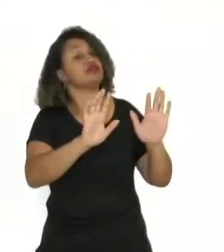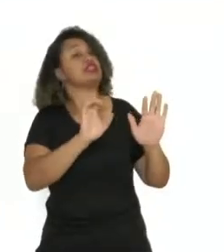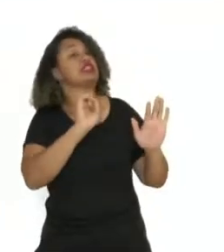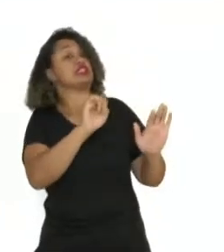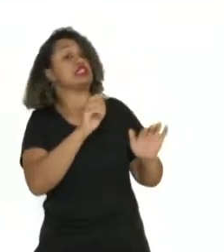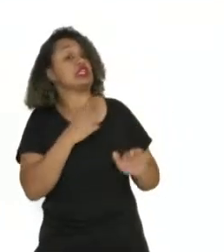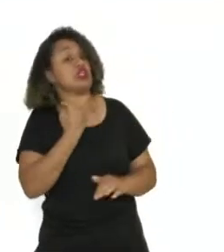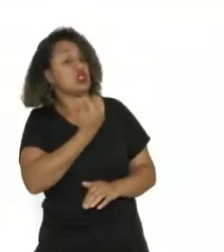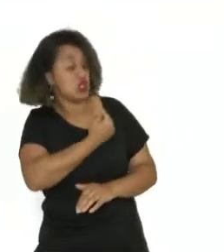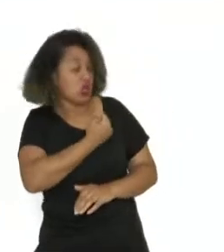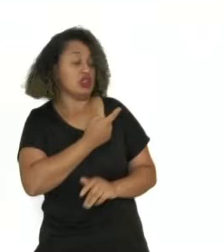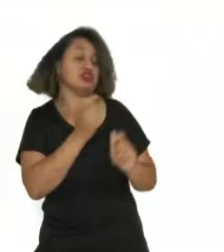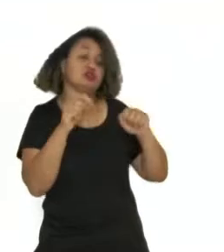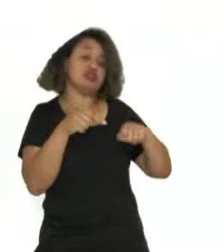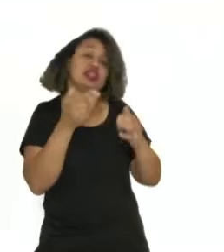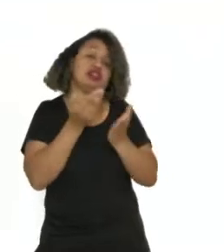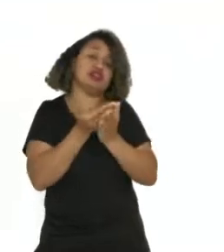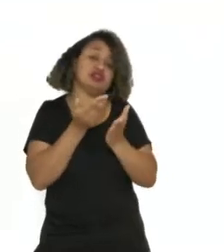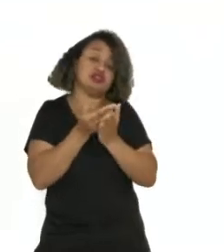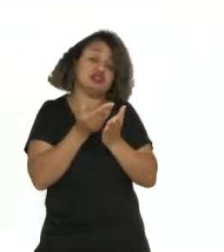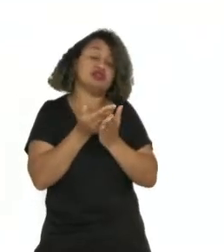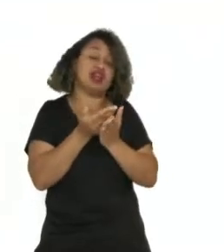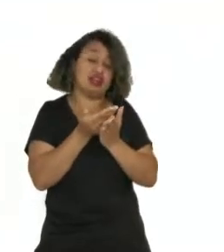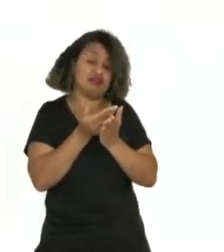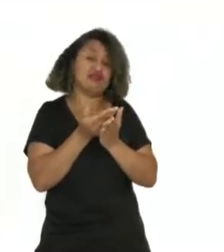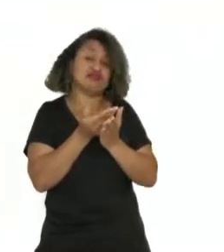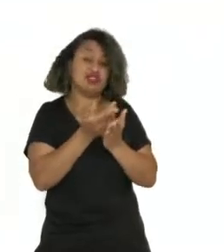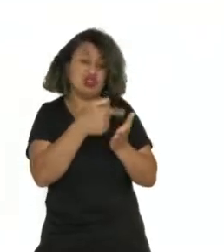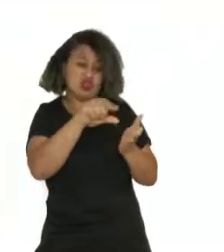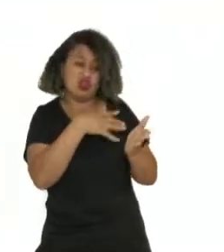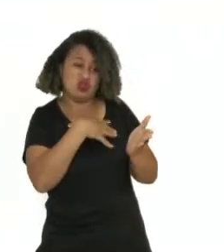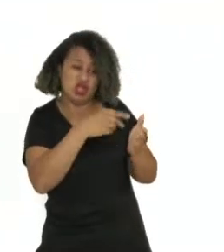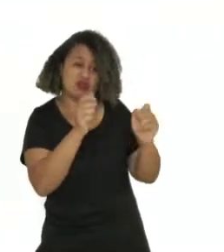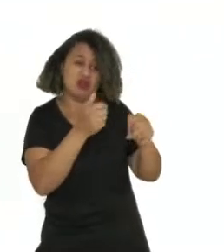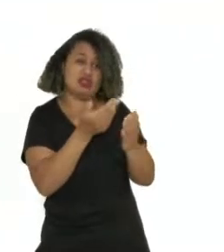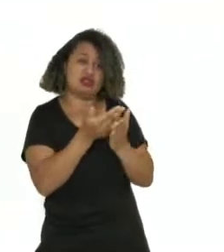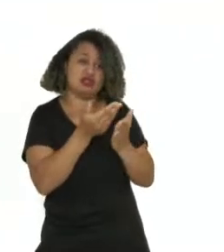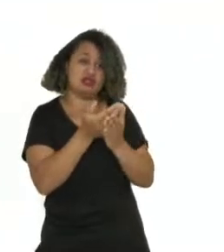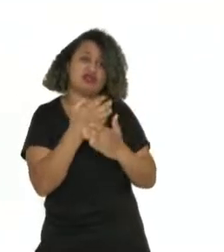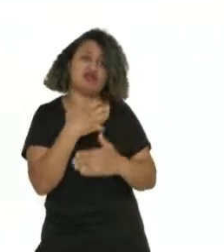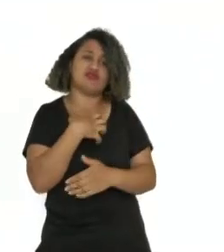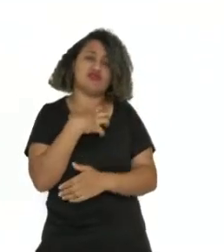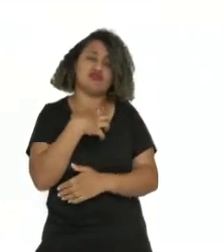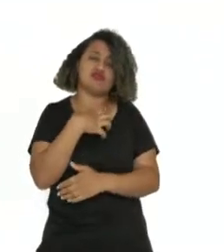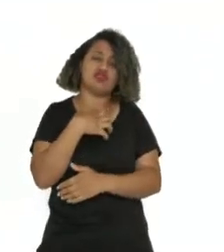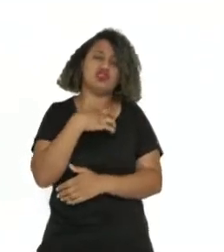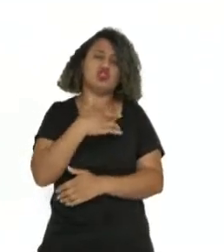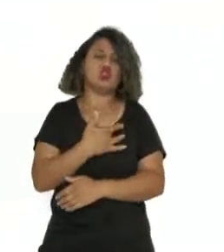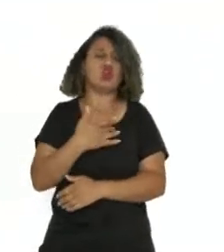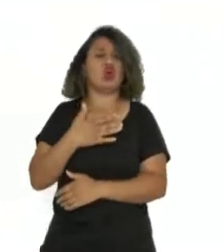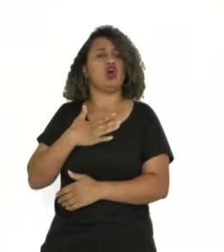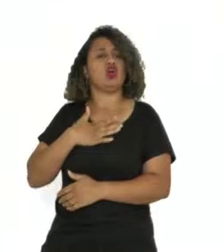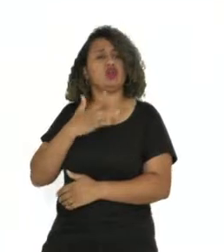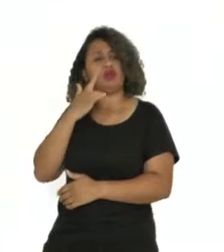gente pelo menos pudesse estudar os filhos." Senti uma pena tão grande do meu velho que nem